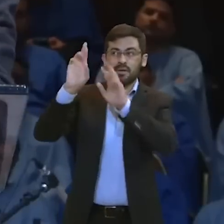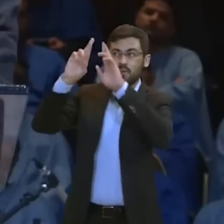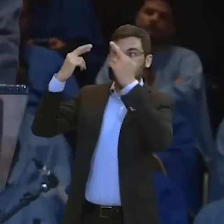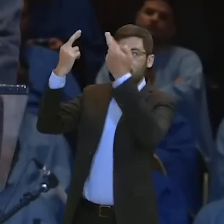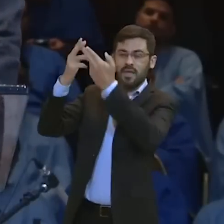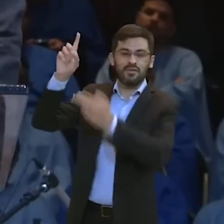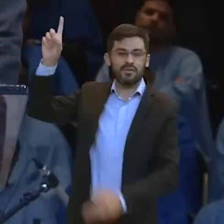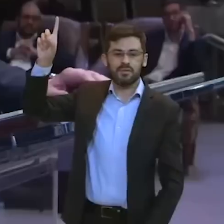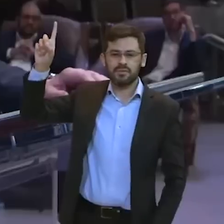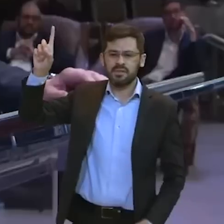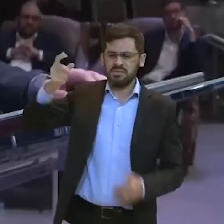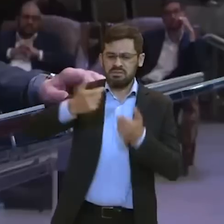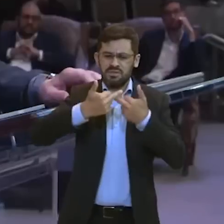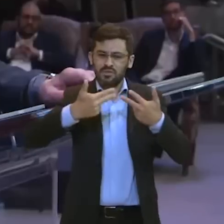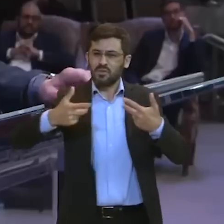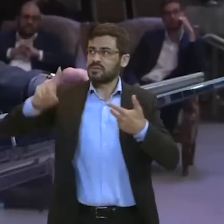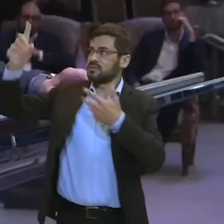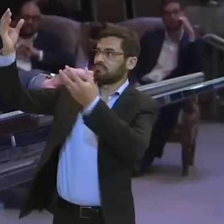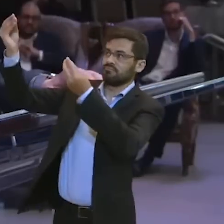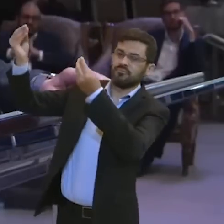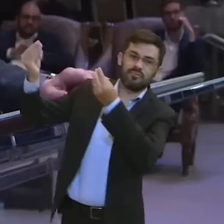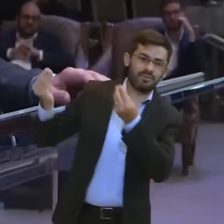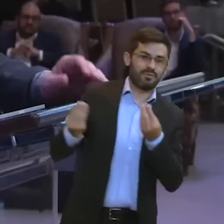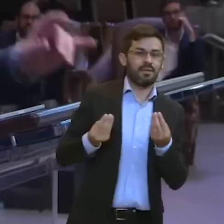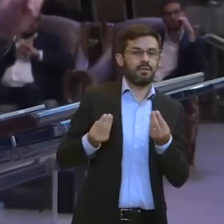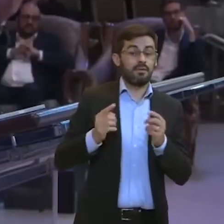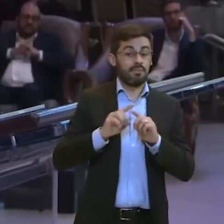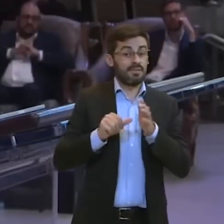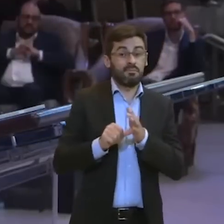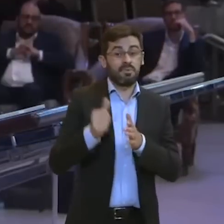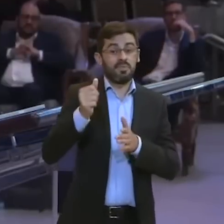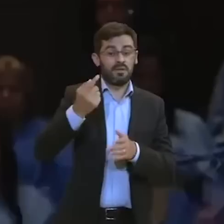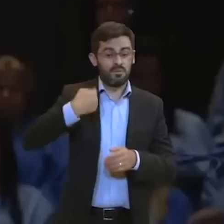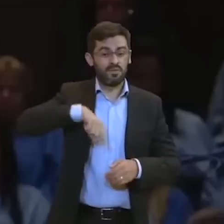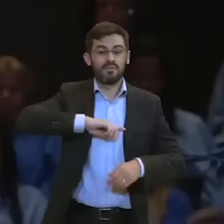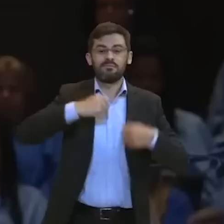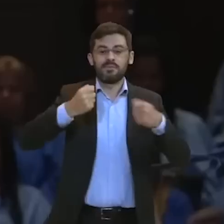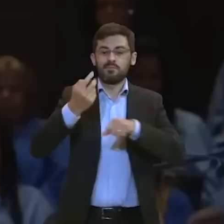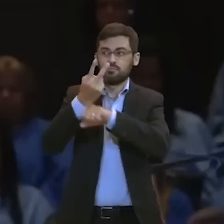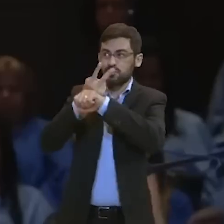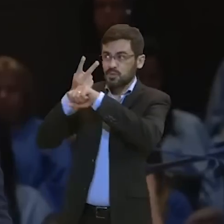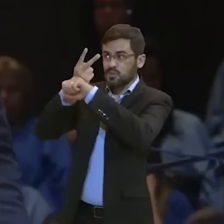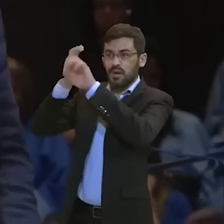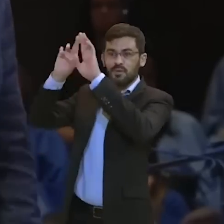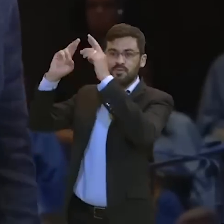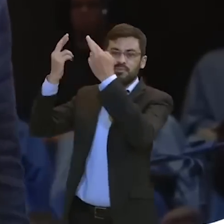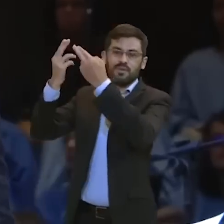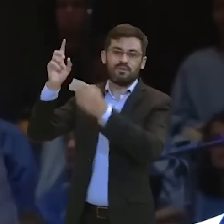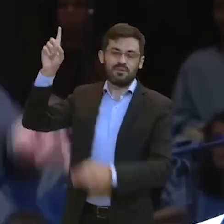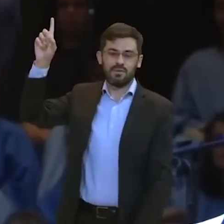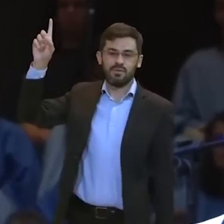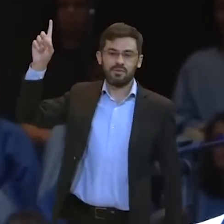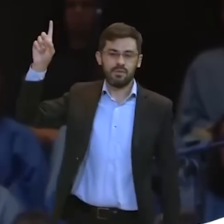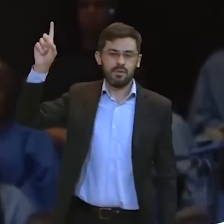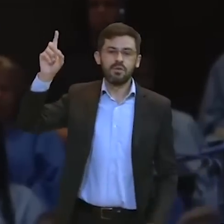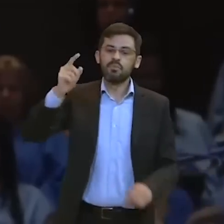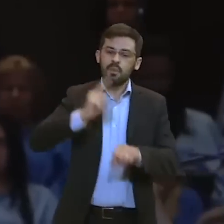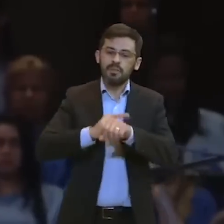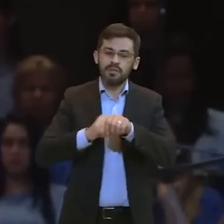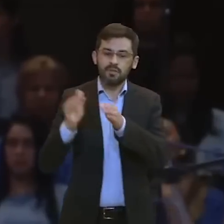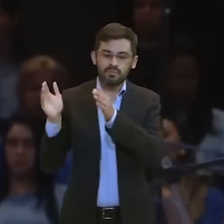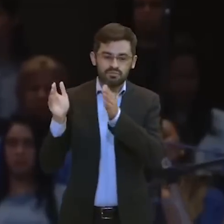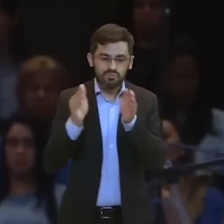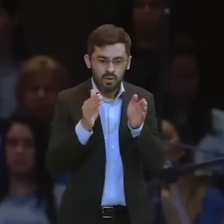Todas as outras coisas vos serão acrescentadas. Quando a gente muda o foco, o Senhor vem